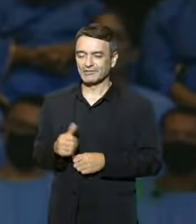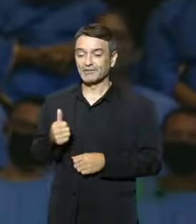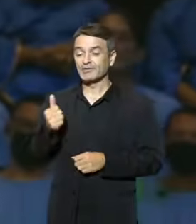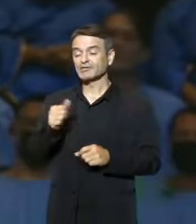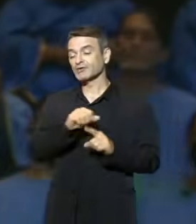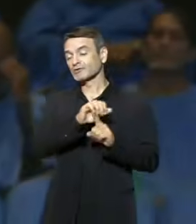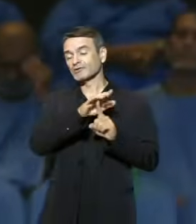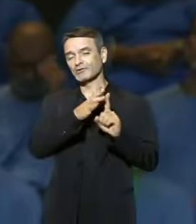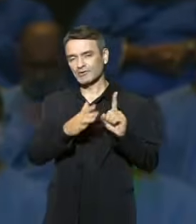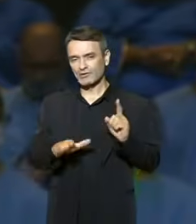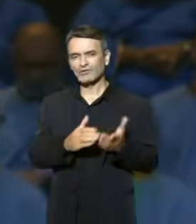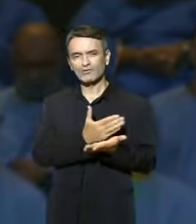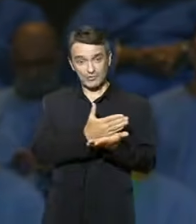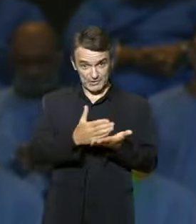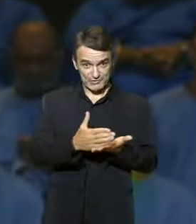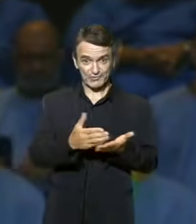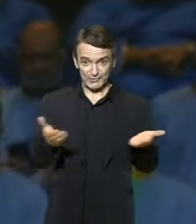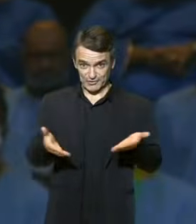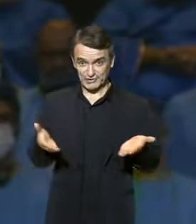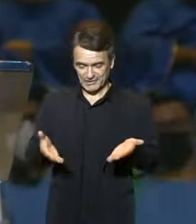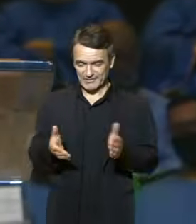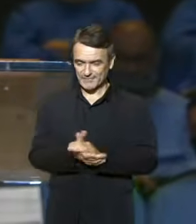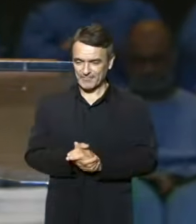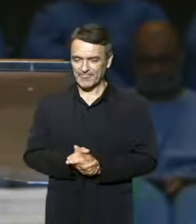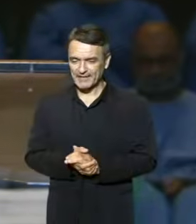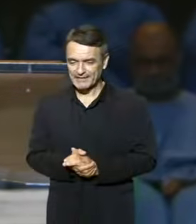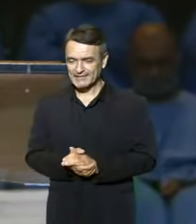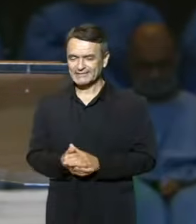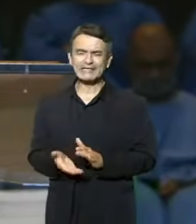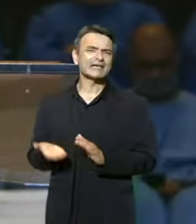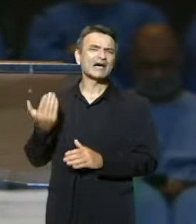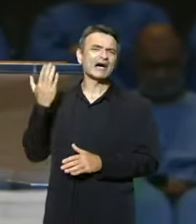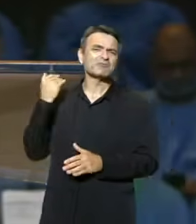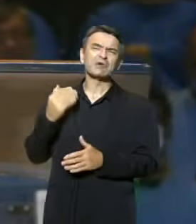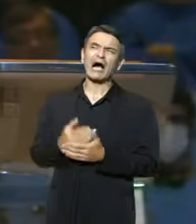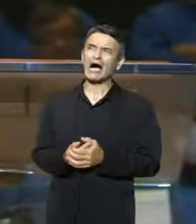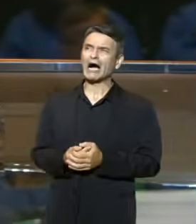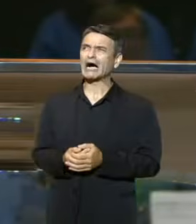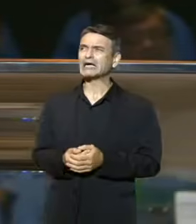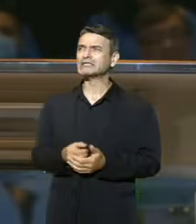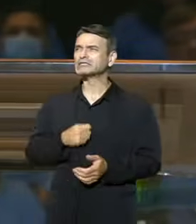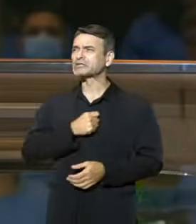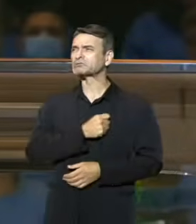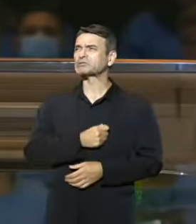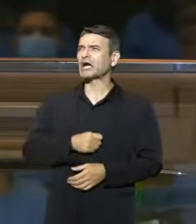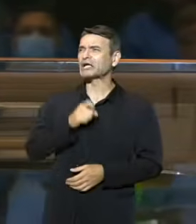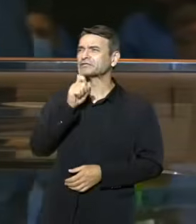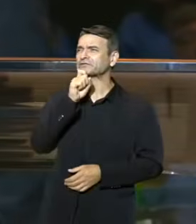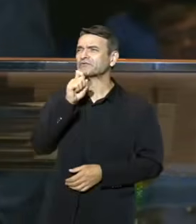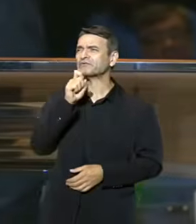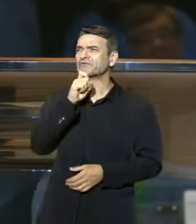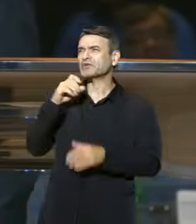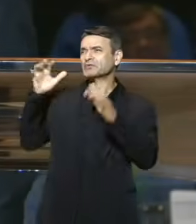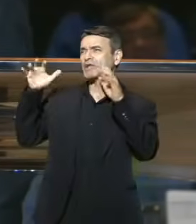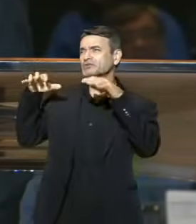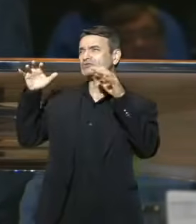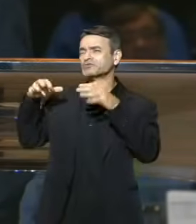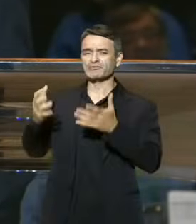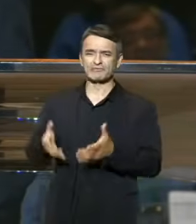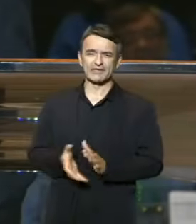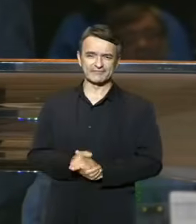outono, né? Então fala a verdade, alguns estavam alguns dias atrás dizendo assim: ai, que saudade do friozinho e da chuva.